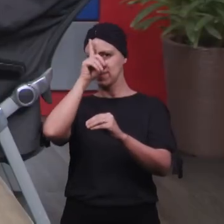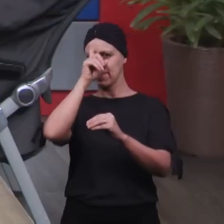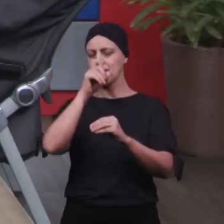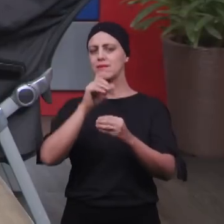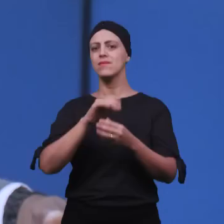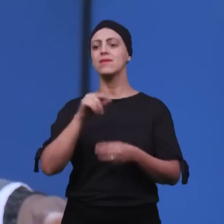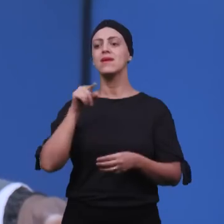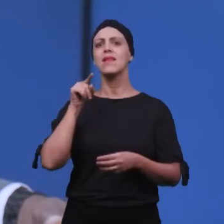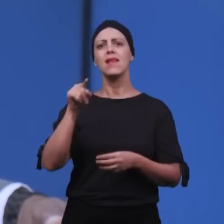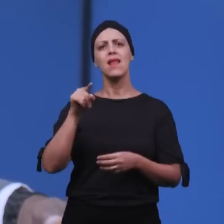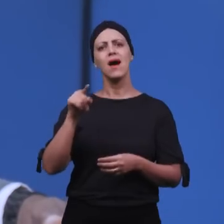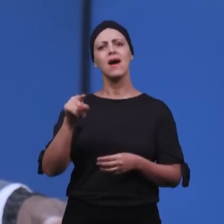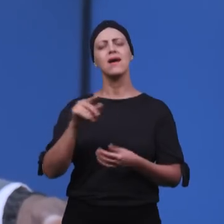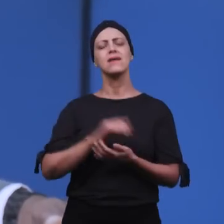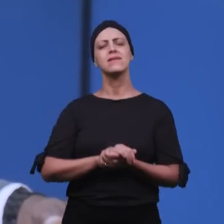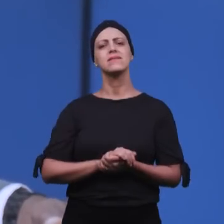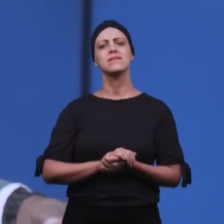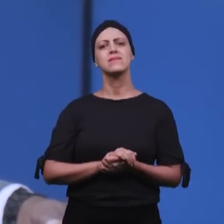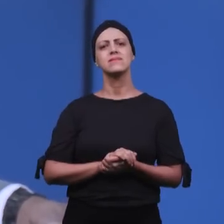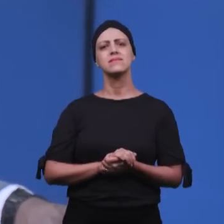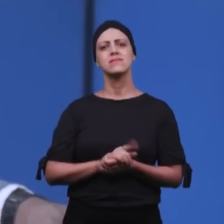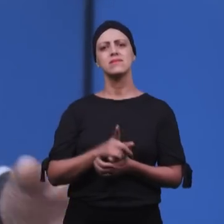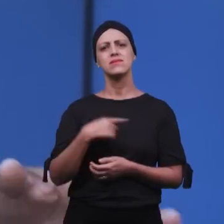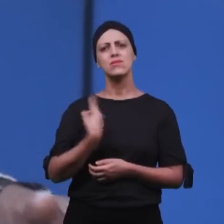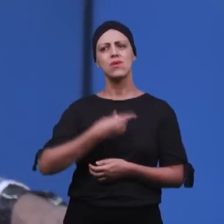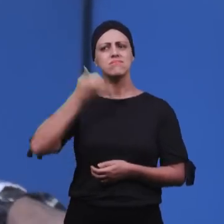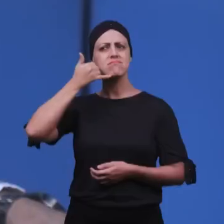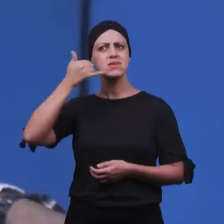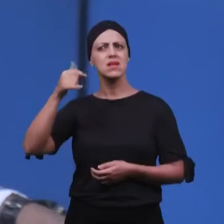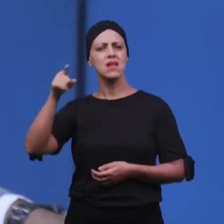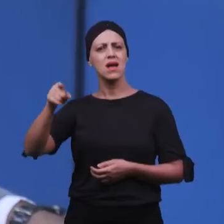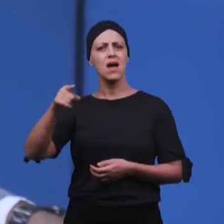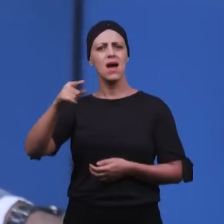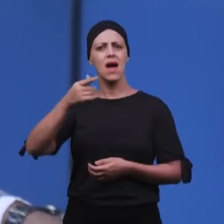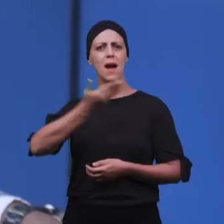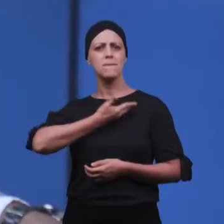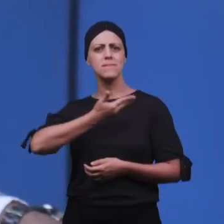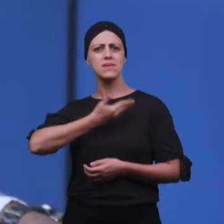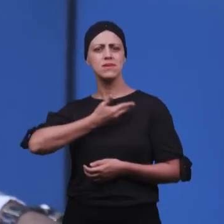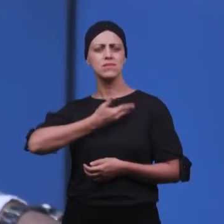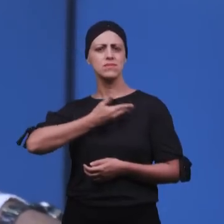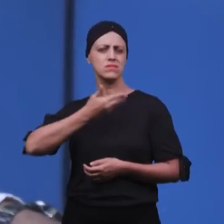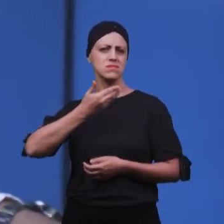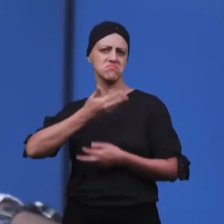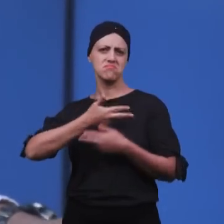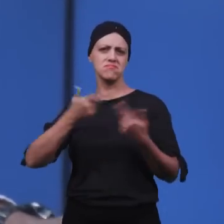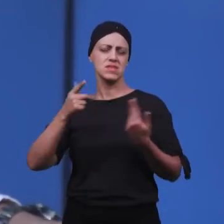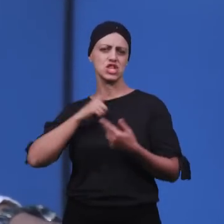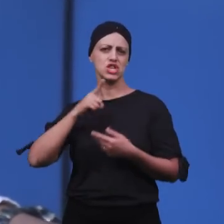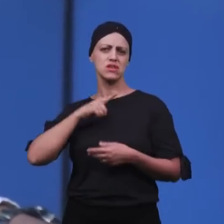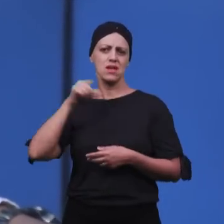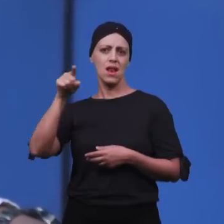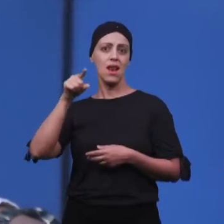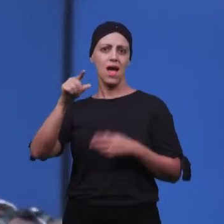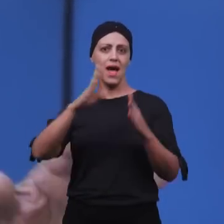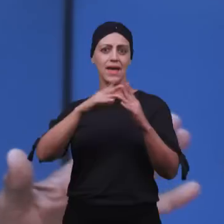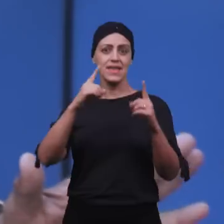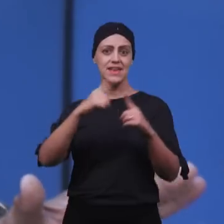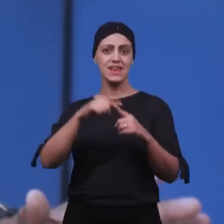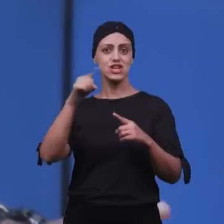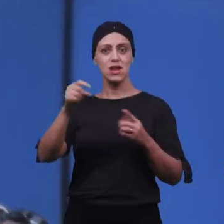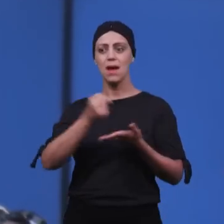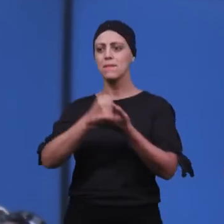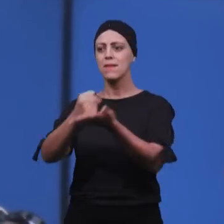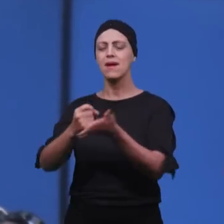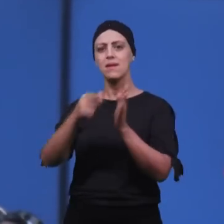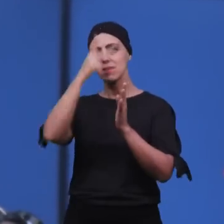foi atendida, nós pudemos ligar para lá, para alguns companheiros que são de lá, as igrejas deram assistência, ela não é da